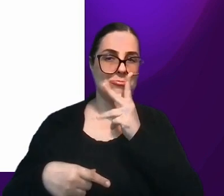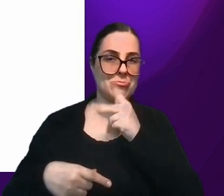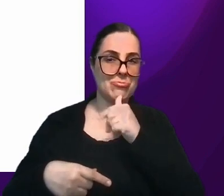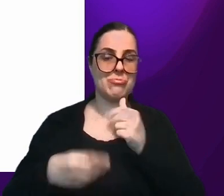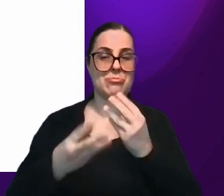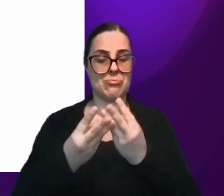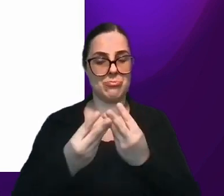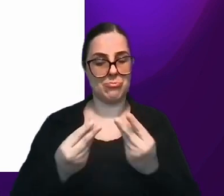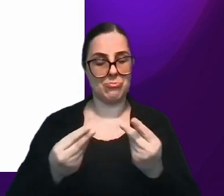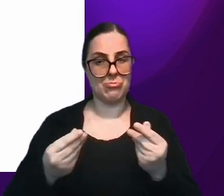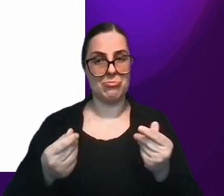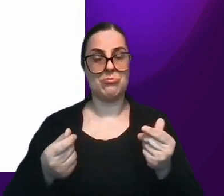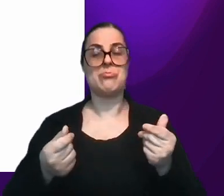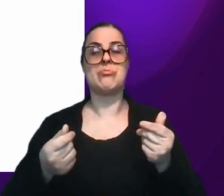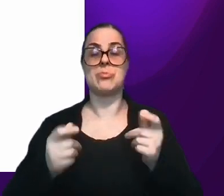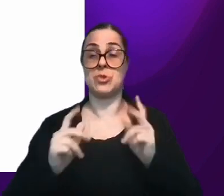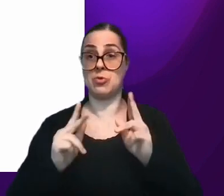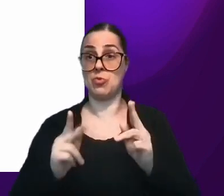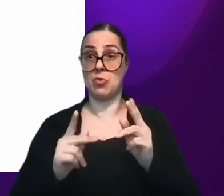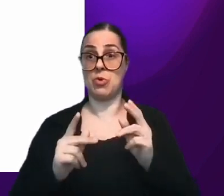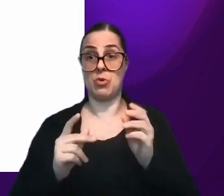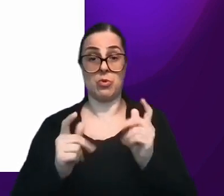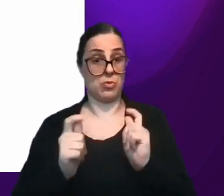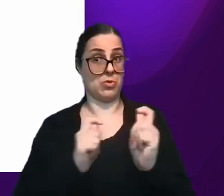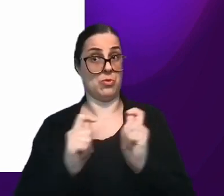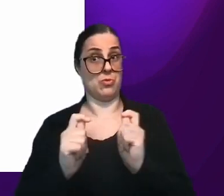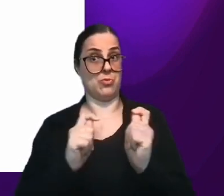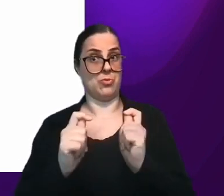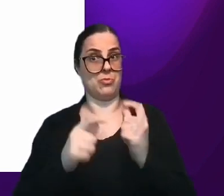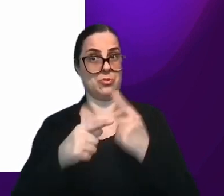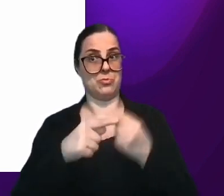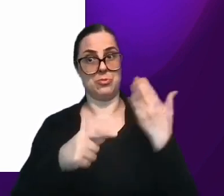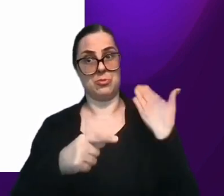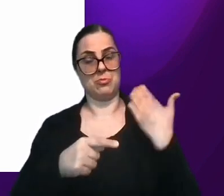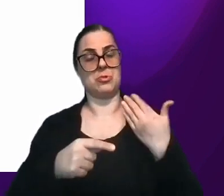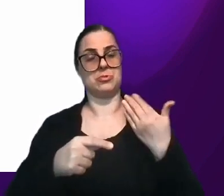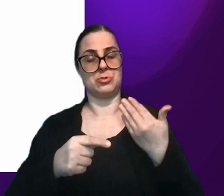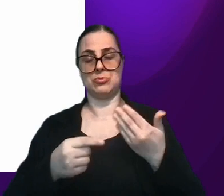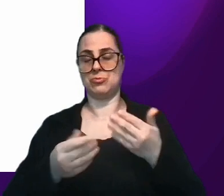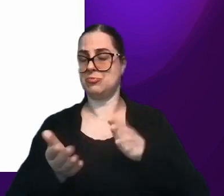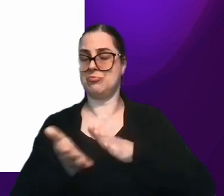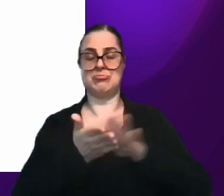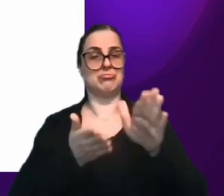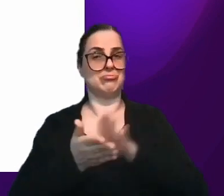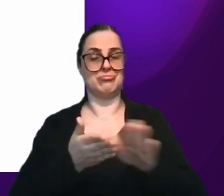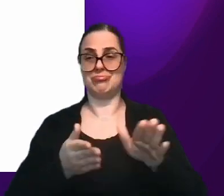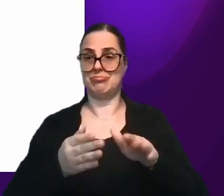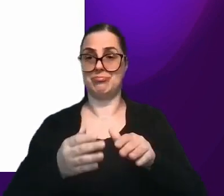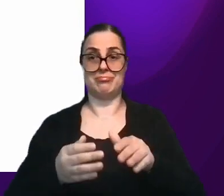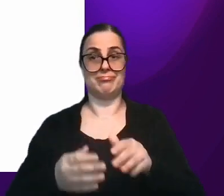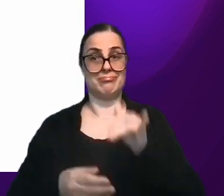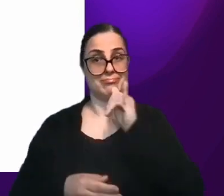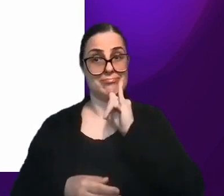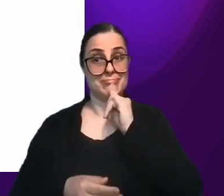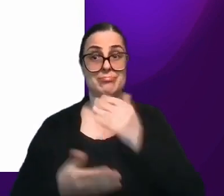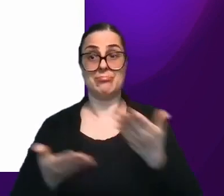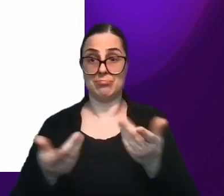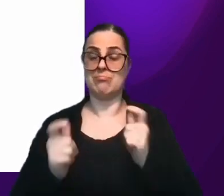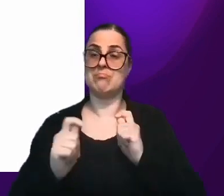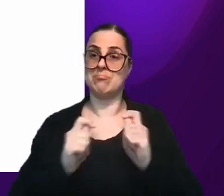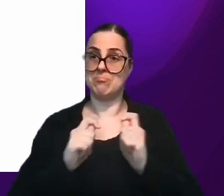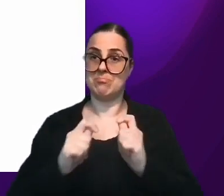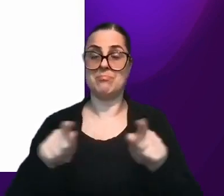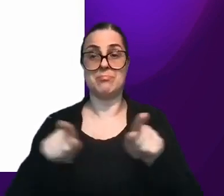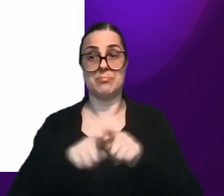era disponível naquela ocasião. E existem diferenças operacionais. Obviamente, quando você trabalha com citrato a 0,5%, você vai ter